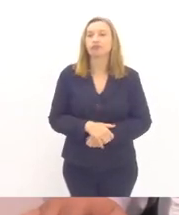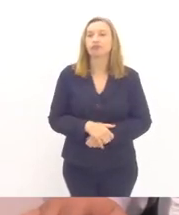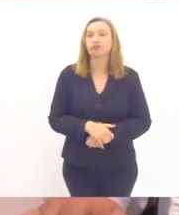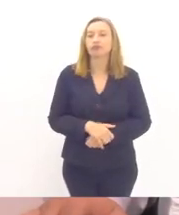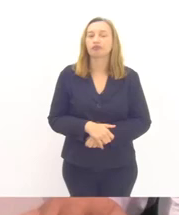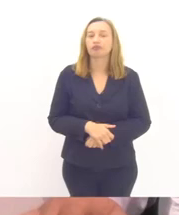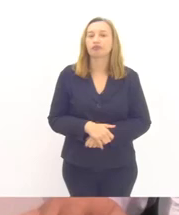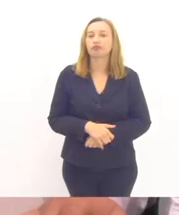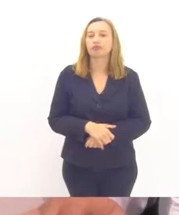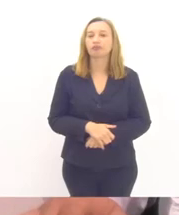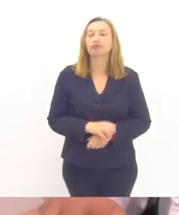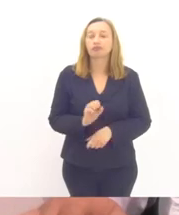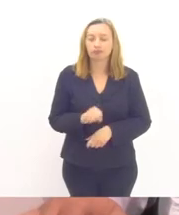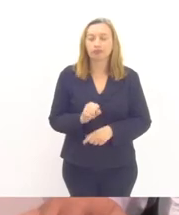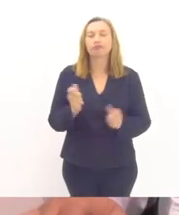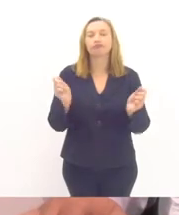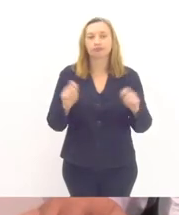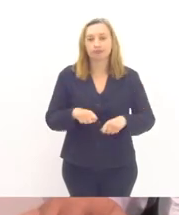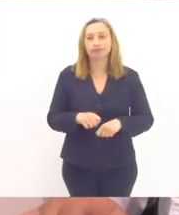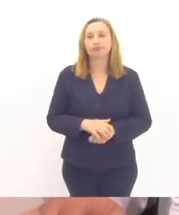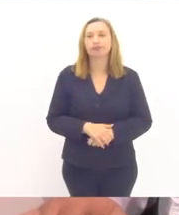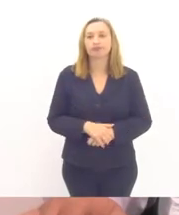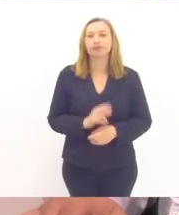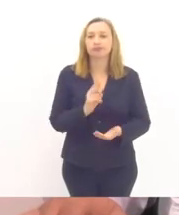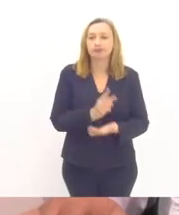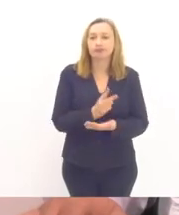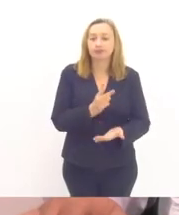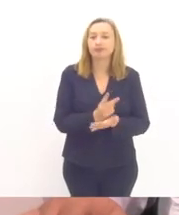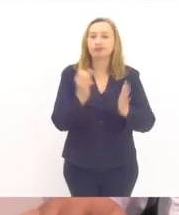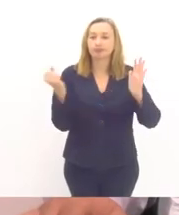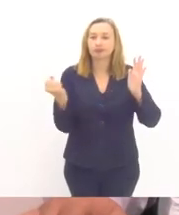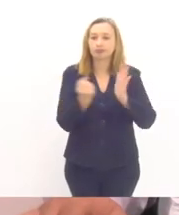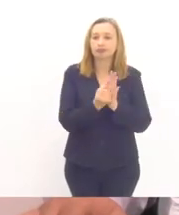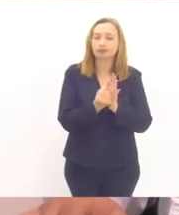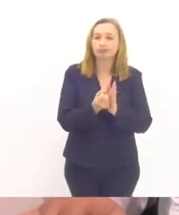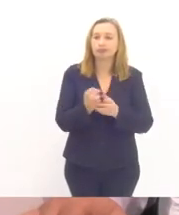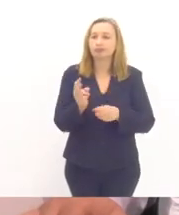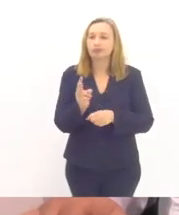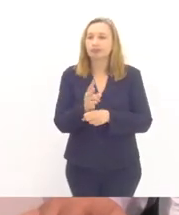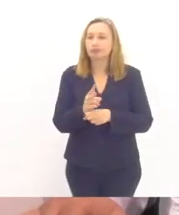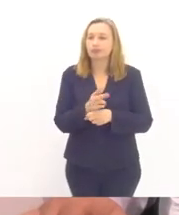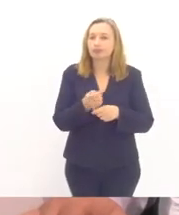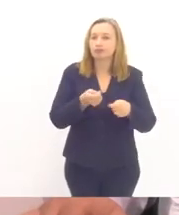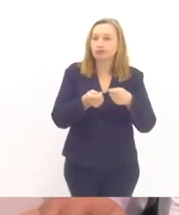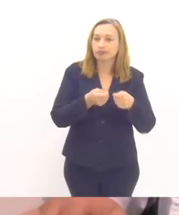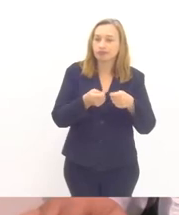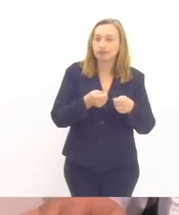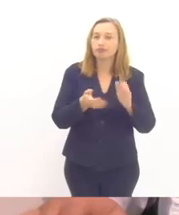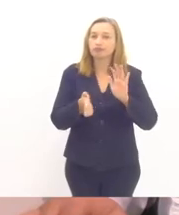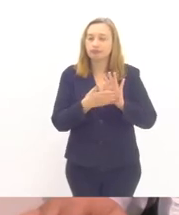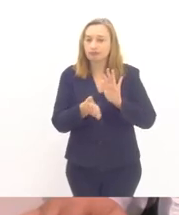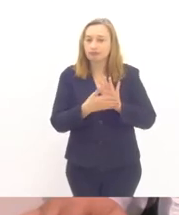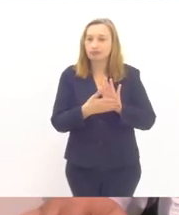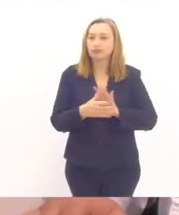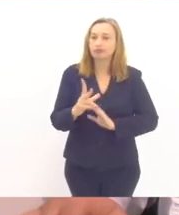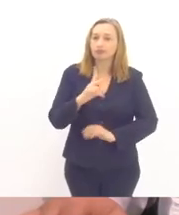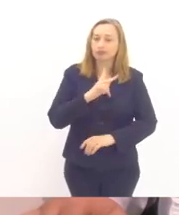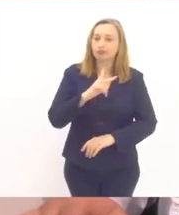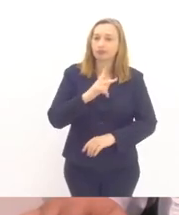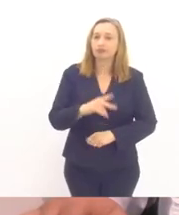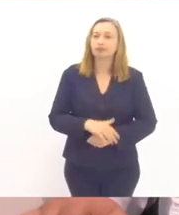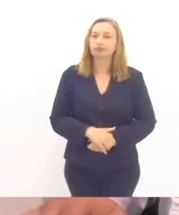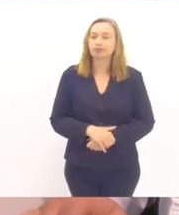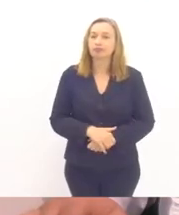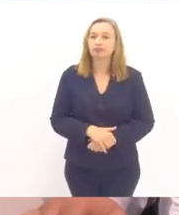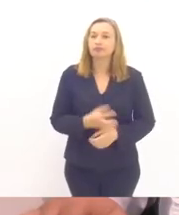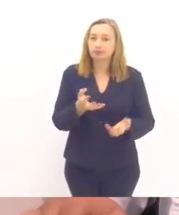Mas a gente tem, ainda assim, possibilidades de, mesmo nesses marcos, buscar regulamentações, propostas próprias, que